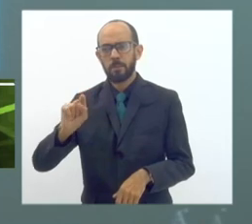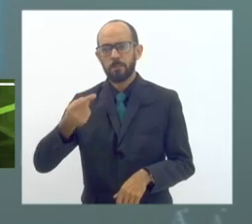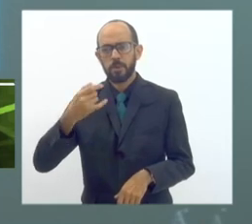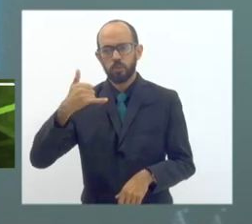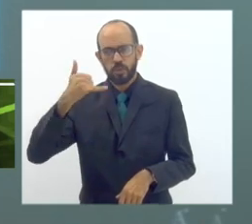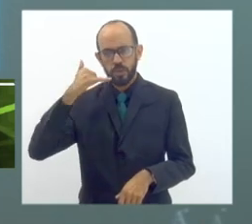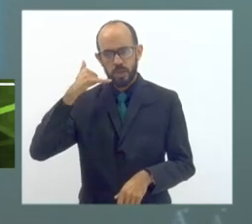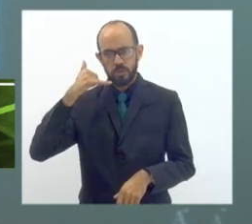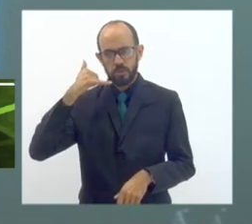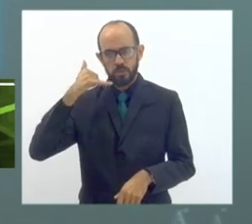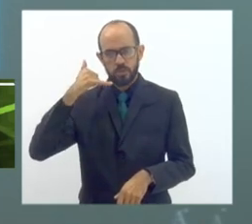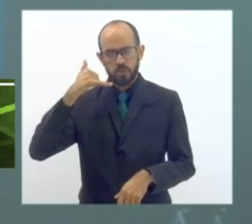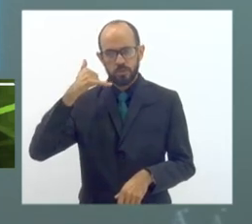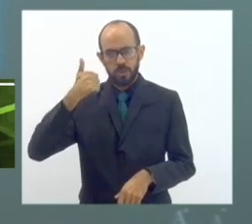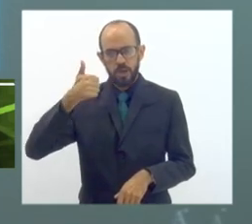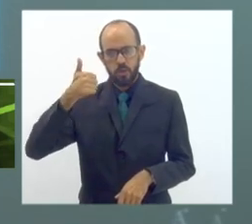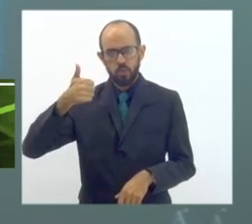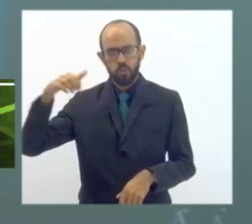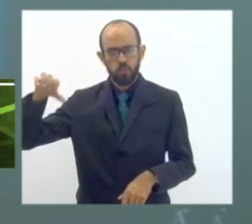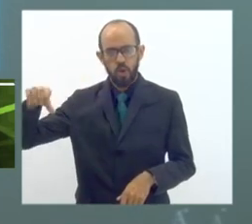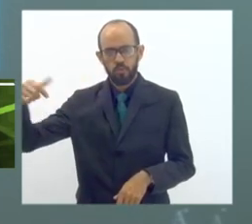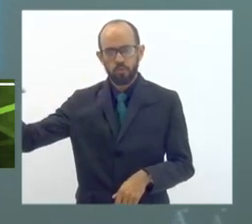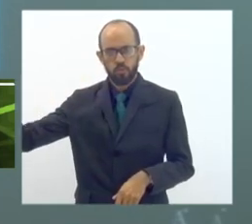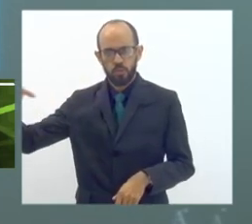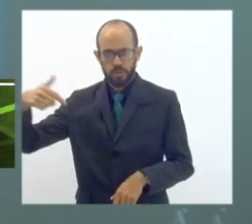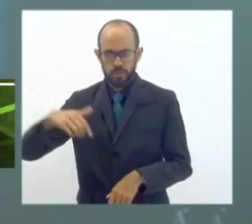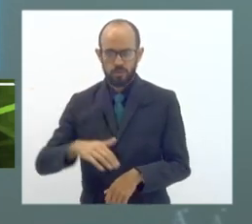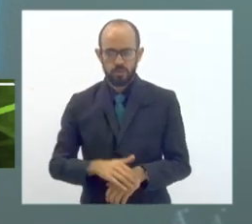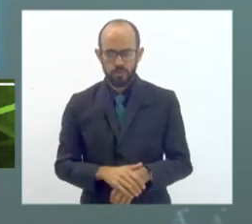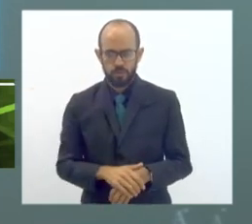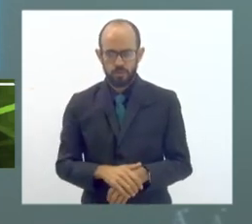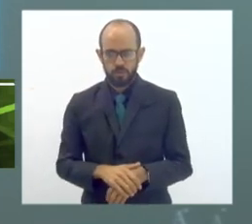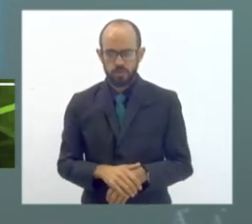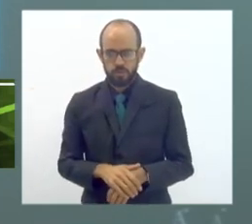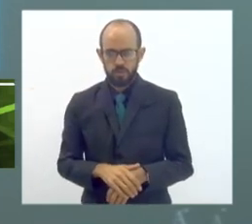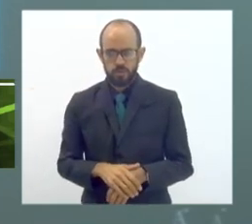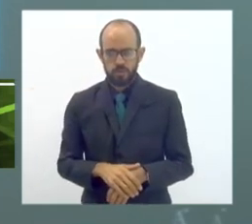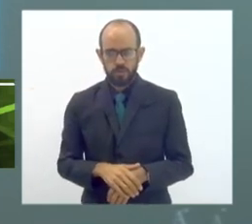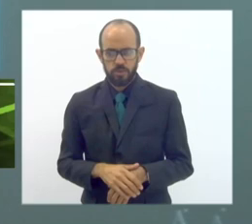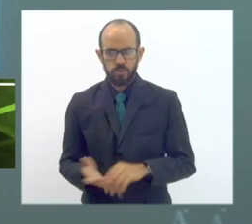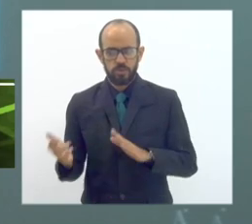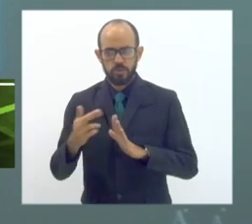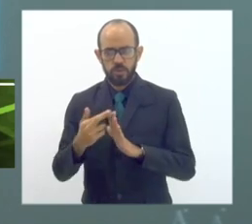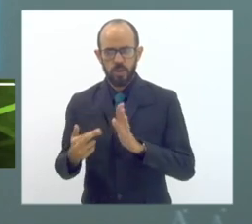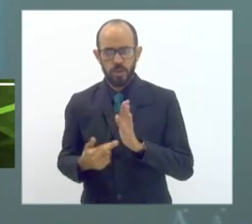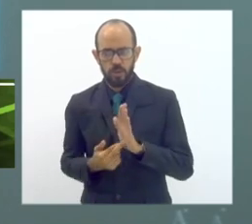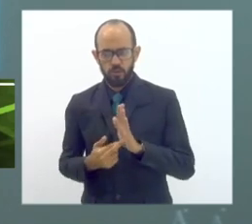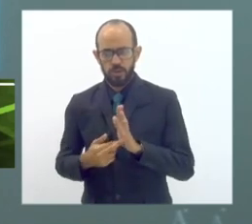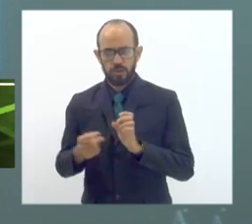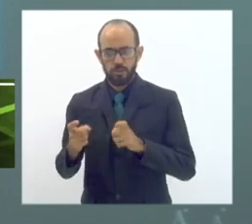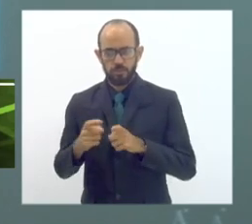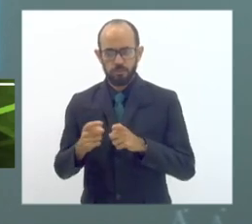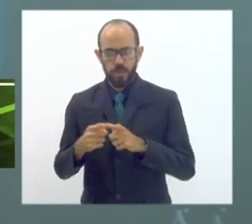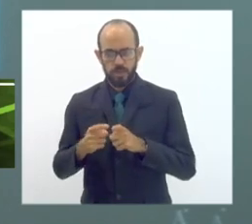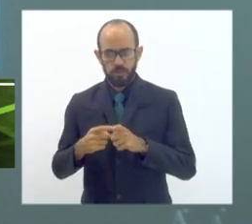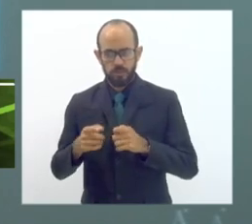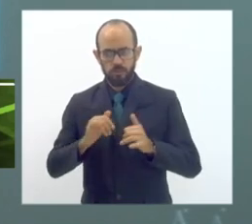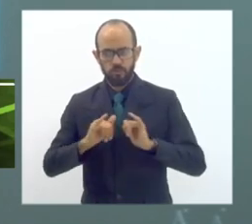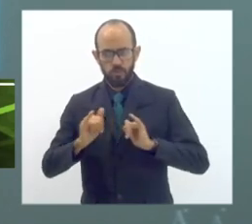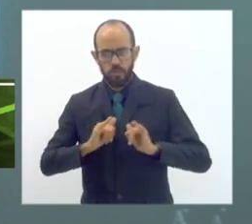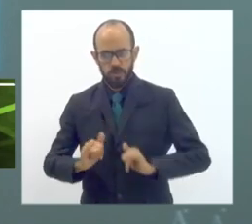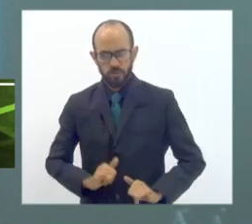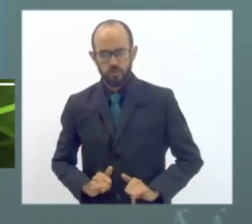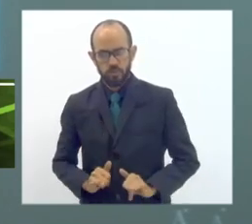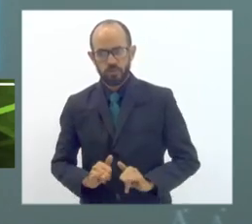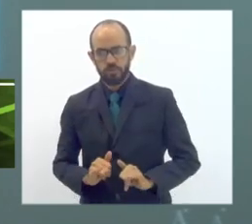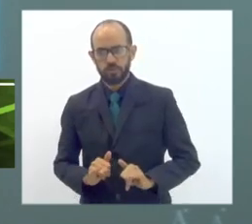chamados para o número 192. Tá? E ali a gente coloca, em termos de regulação médica e informação, que é o que são